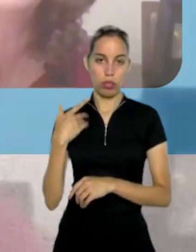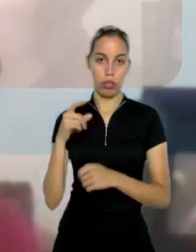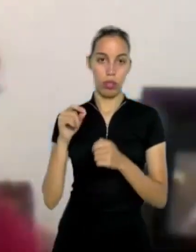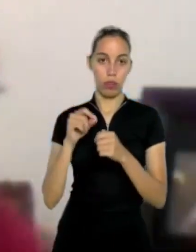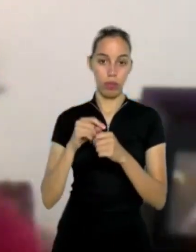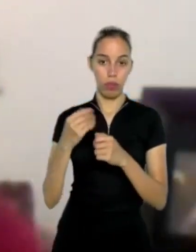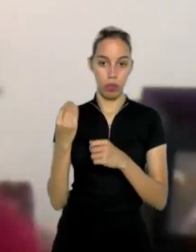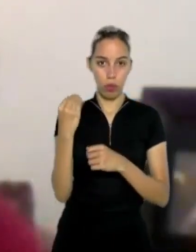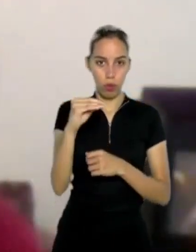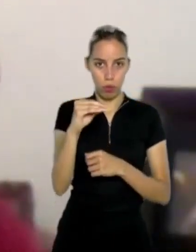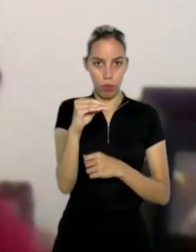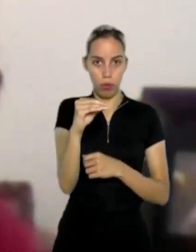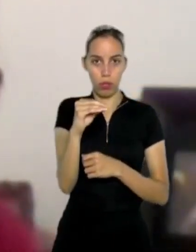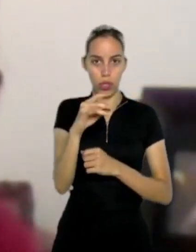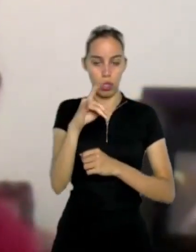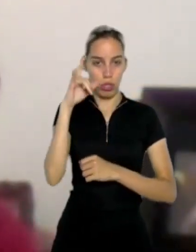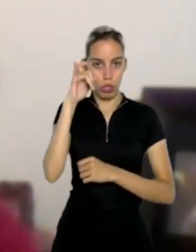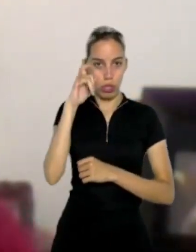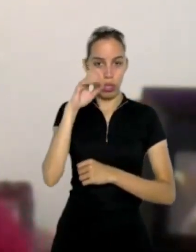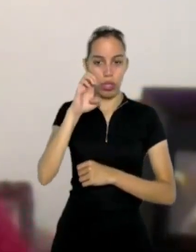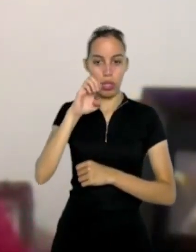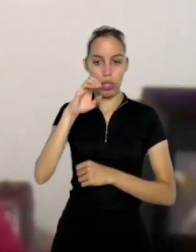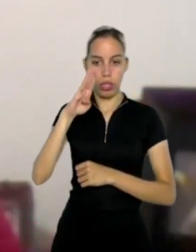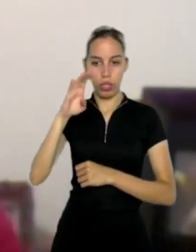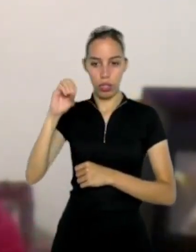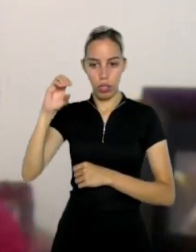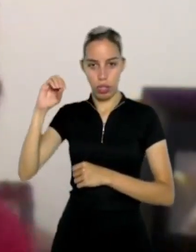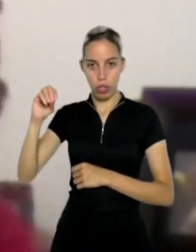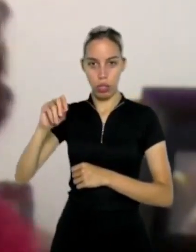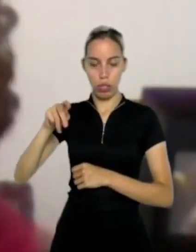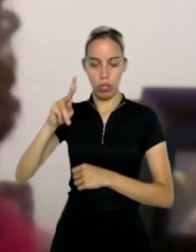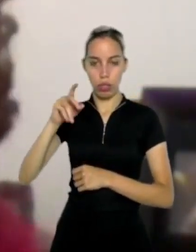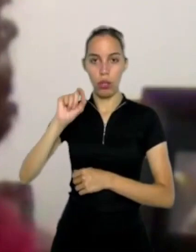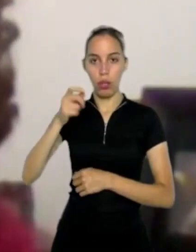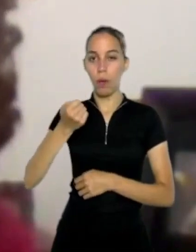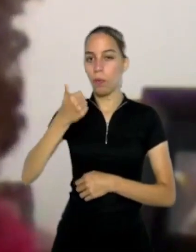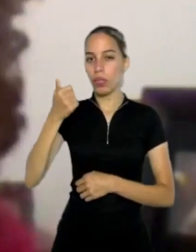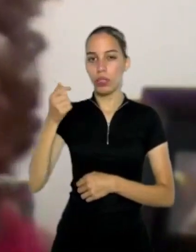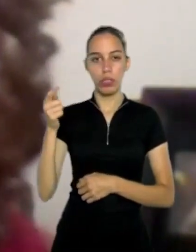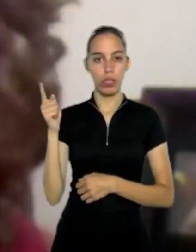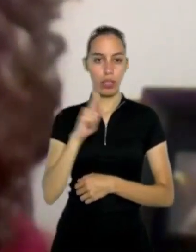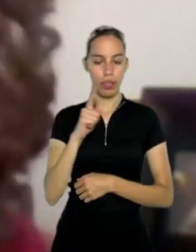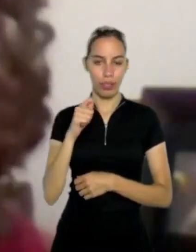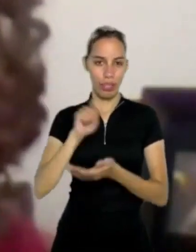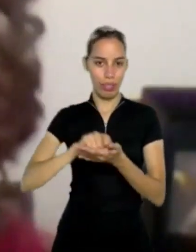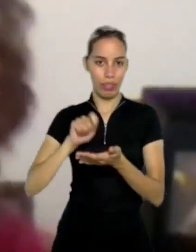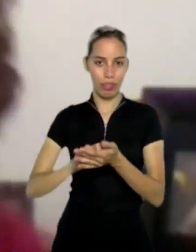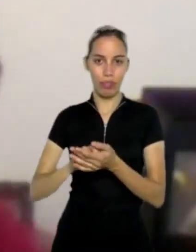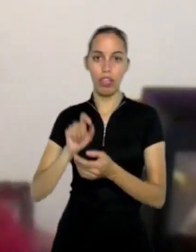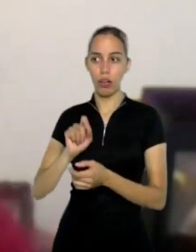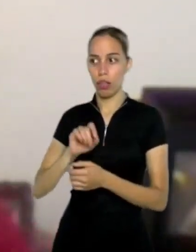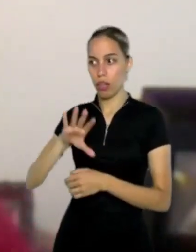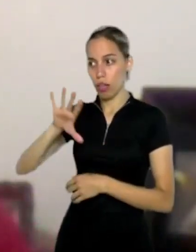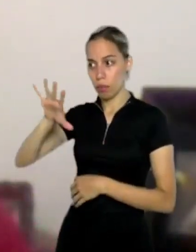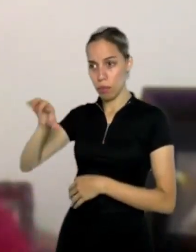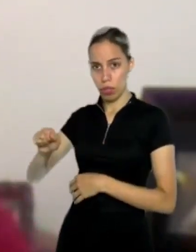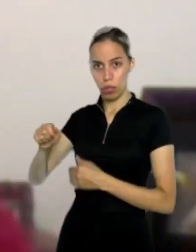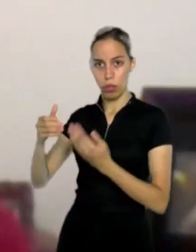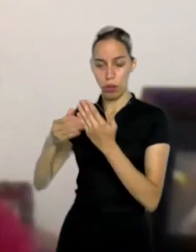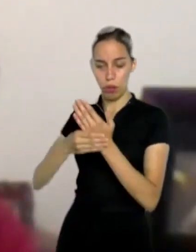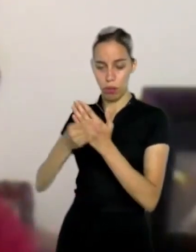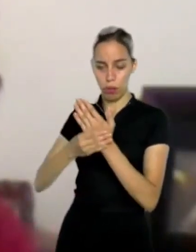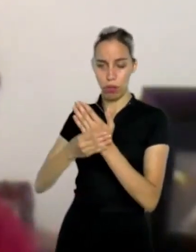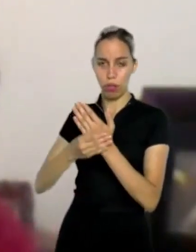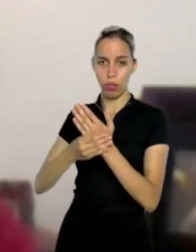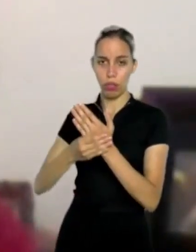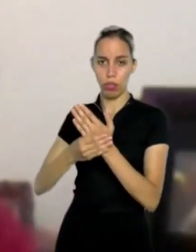do meu Instagram, um e-book chamado Quase Não Escrevo, que ele foi todo feito com versos dos livros